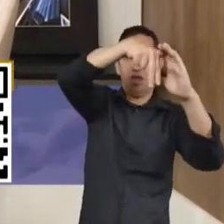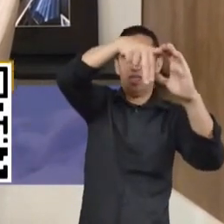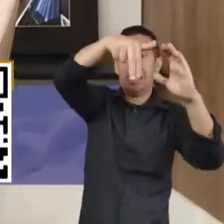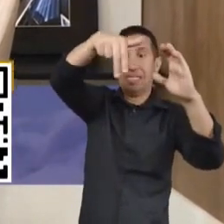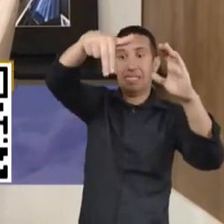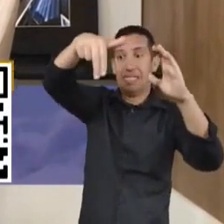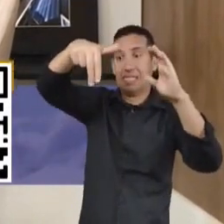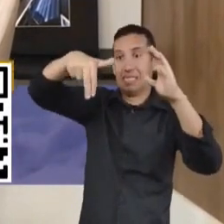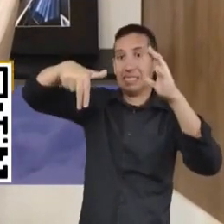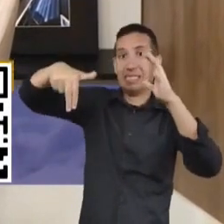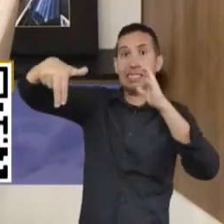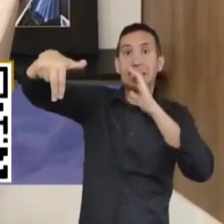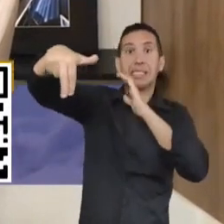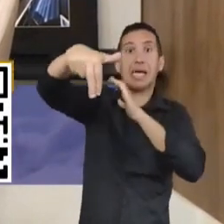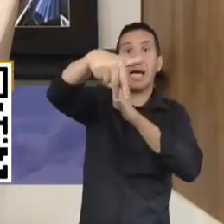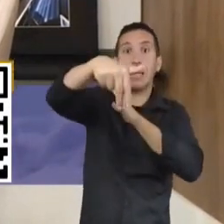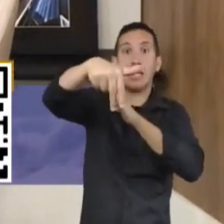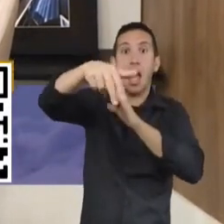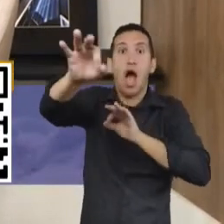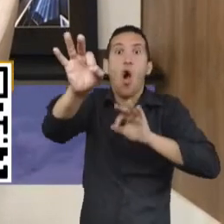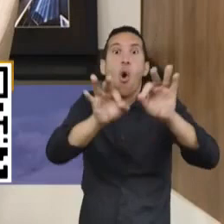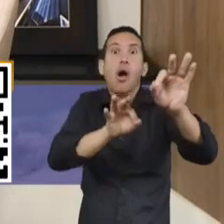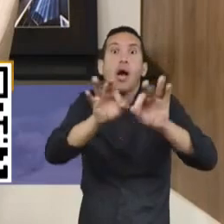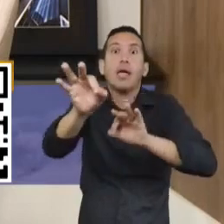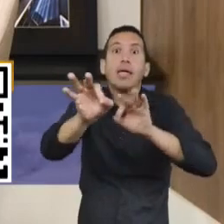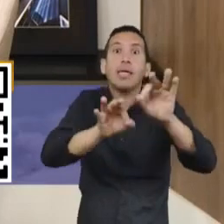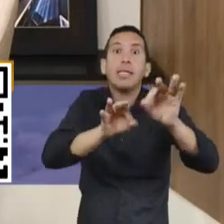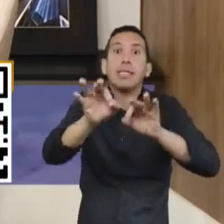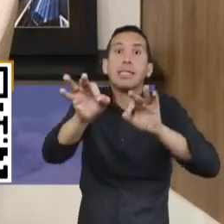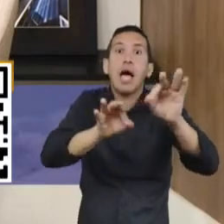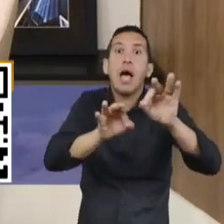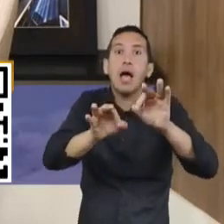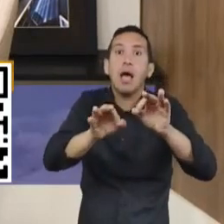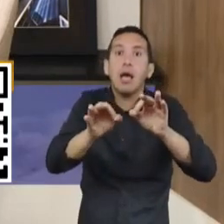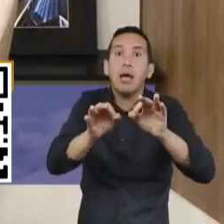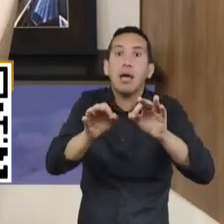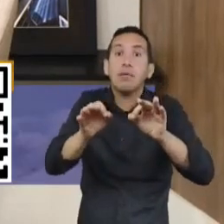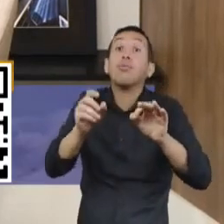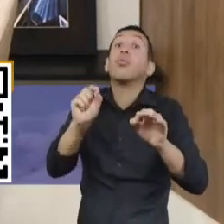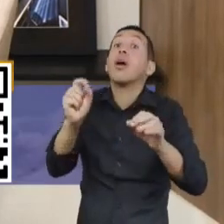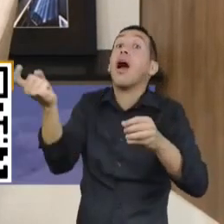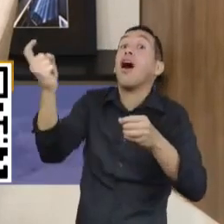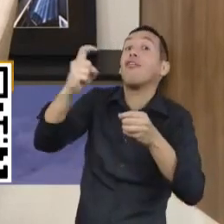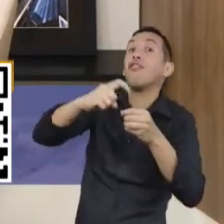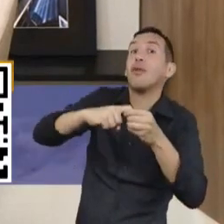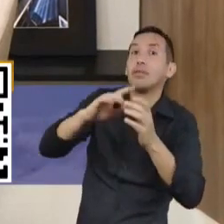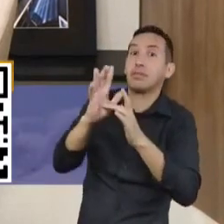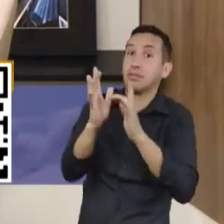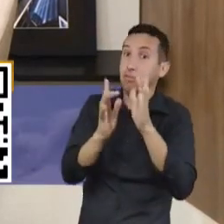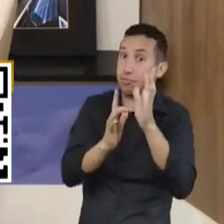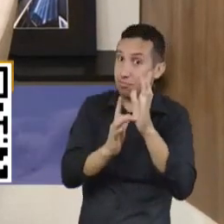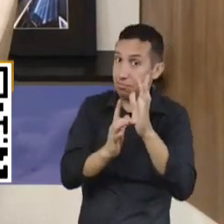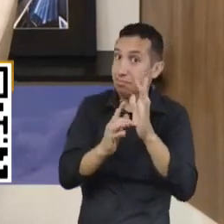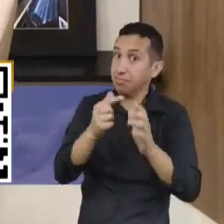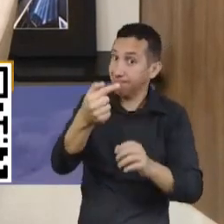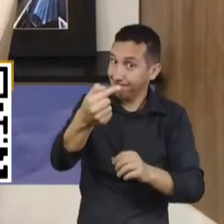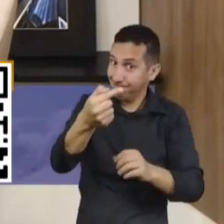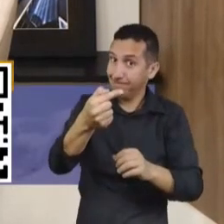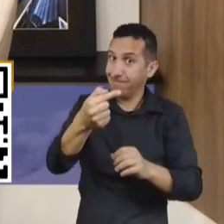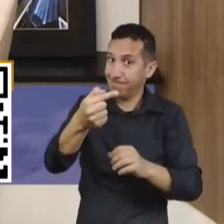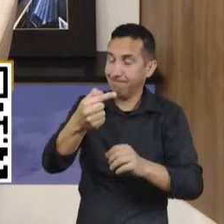aí começa os últimos preparativos para a volta de Cristo o sétimo selo